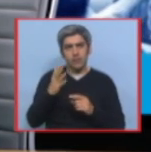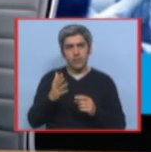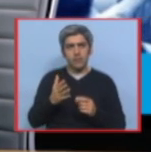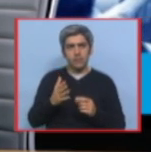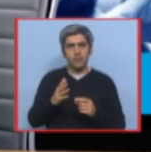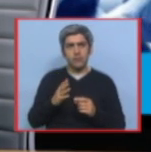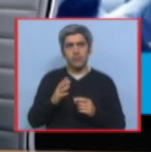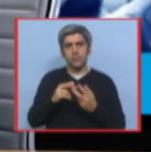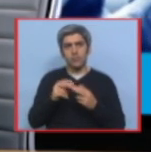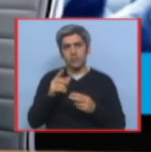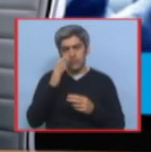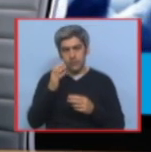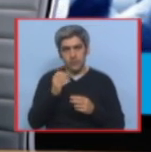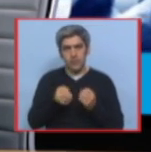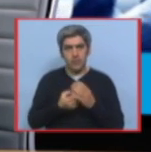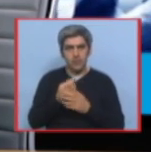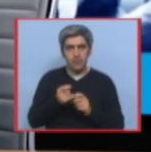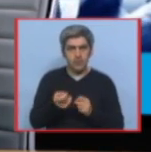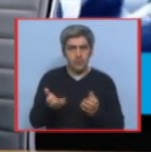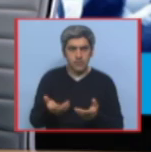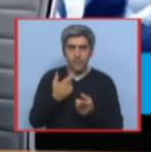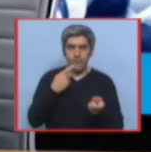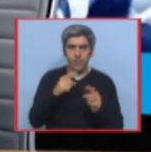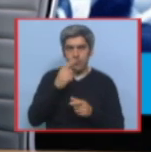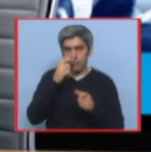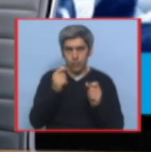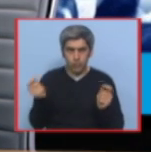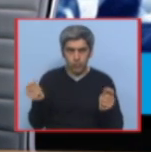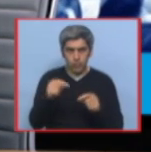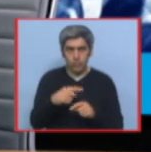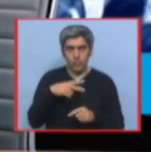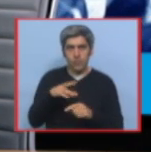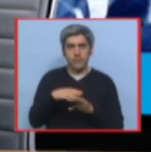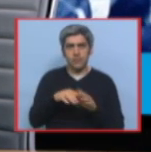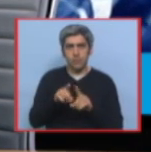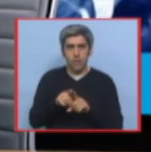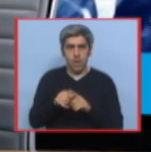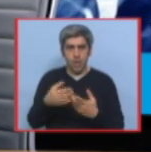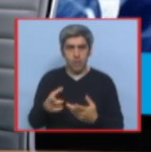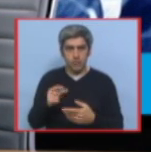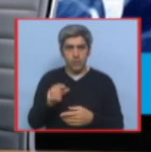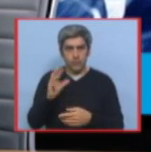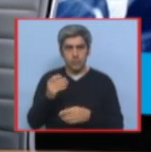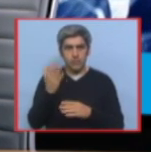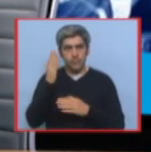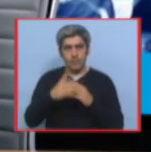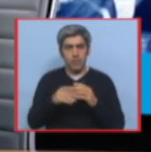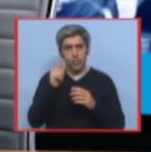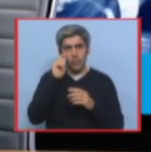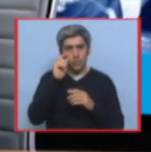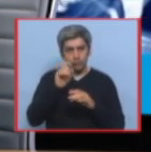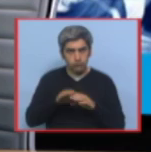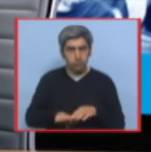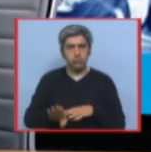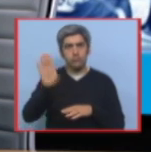anos, e mesmo os municípios foram tentando criar incentivos ao regresso de muitas pessoas. Portugal está a fazer isso neste momento, porque lá está, teve esse boom turístico